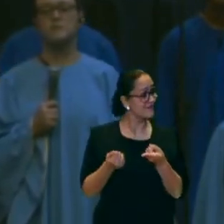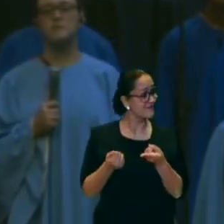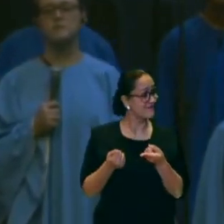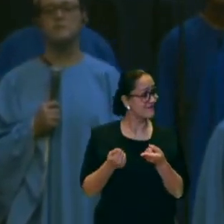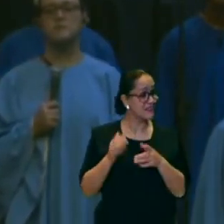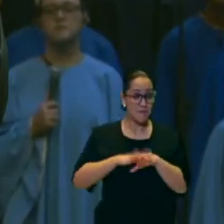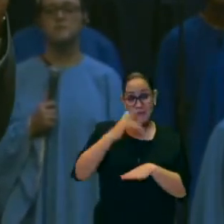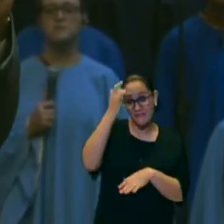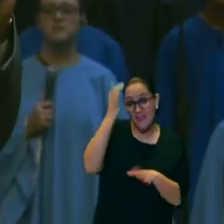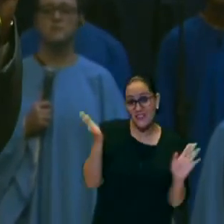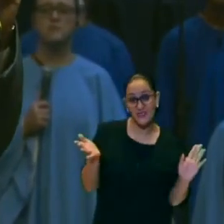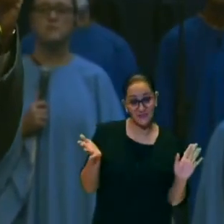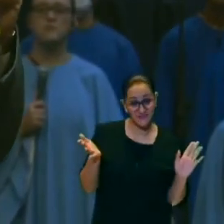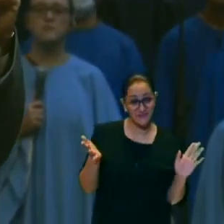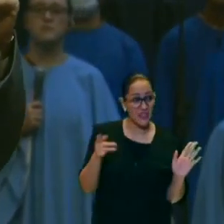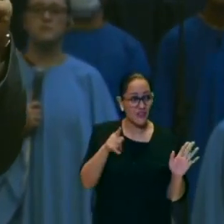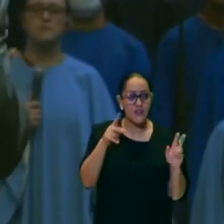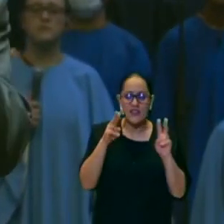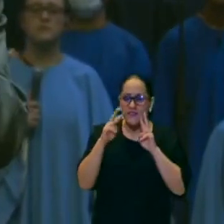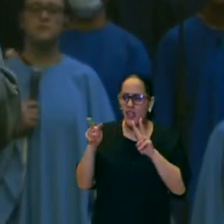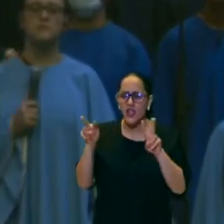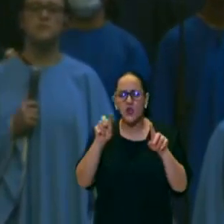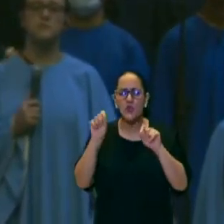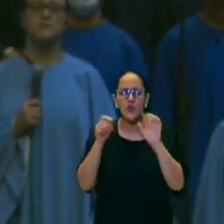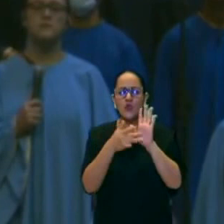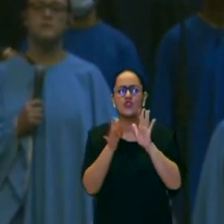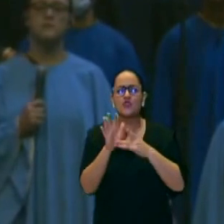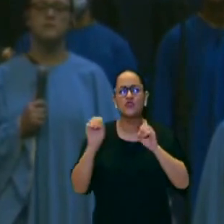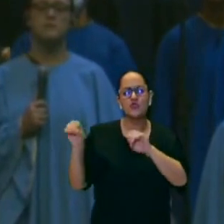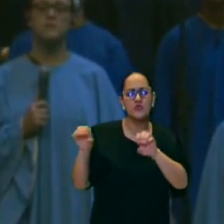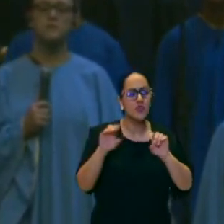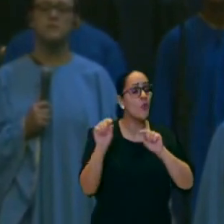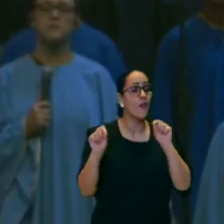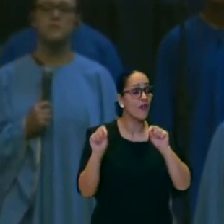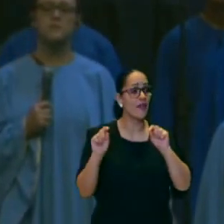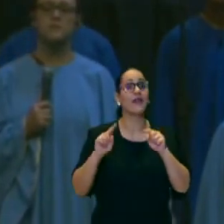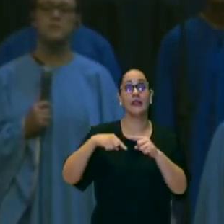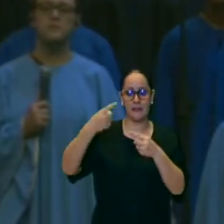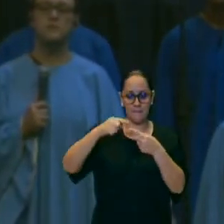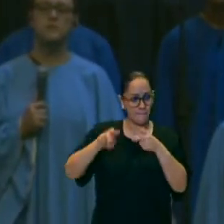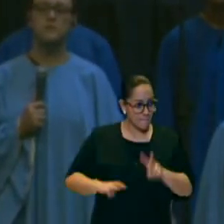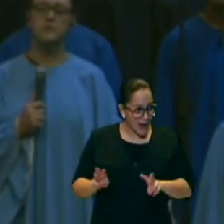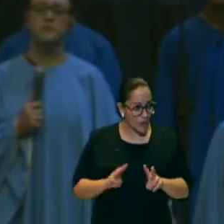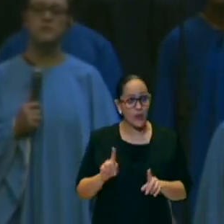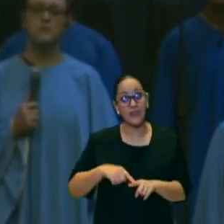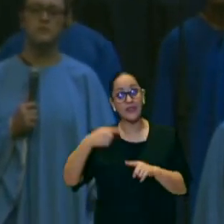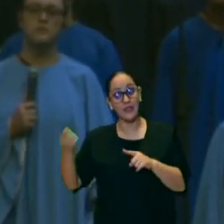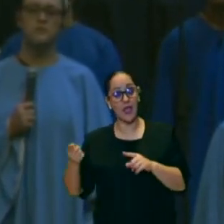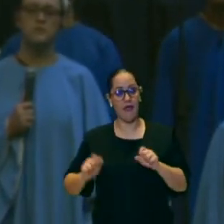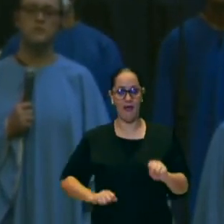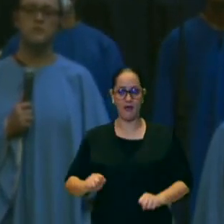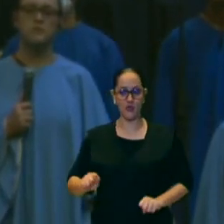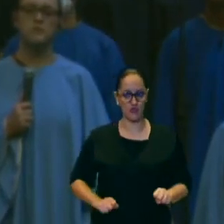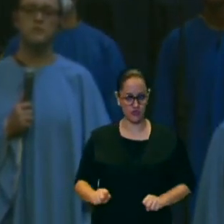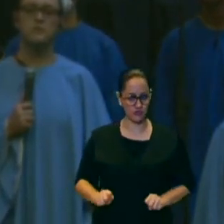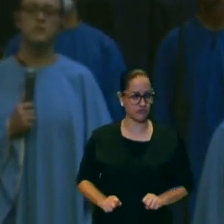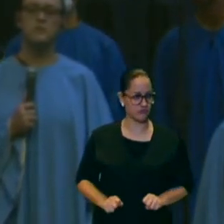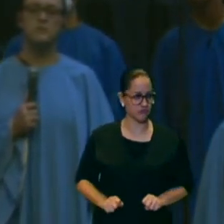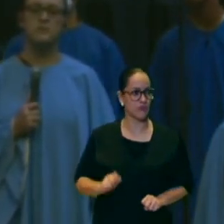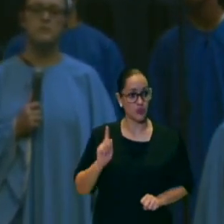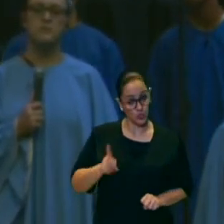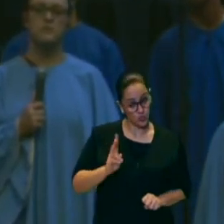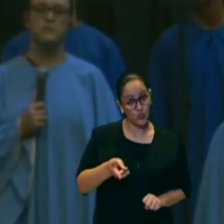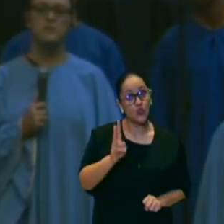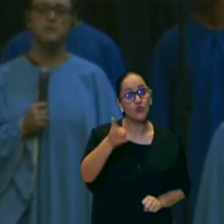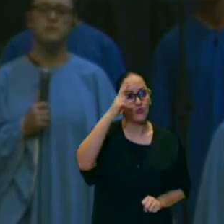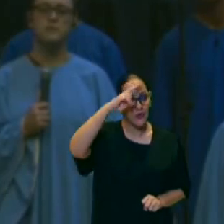ter uma visão panorâmica do que Jesus ensinou. Depois, você vai pular para o livro de Atos dos Apóstolos, que é a